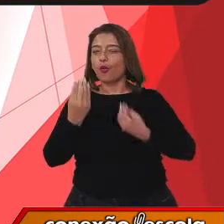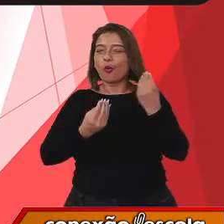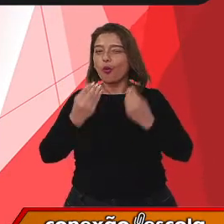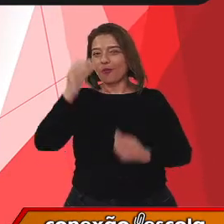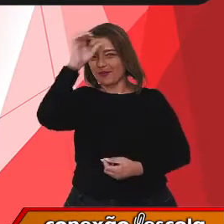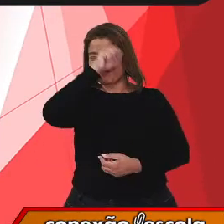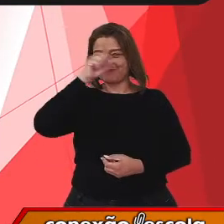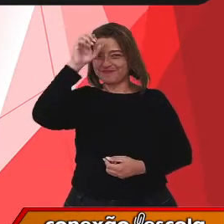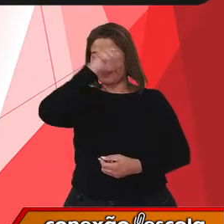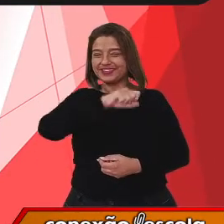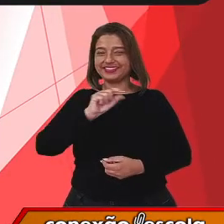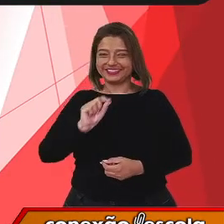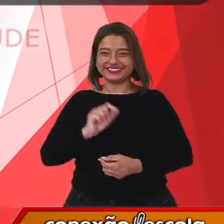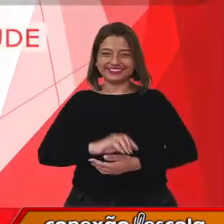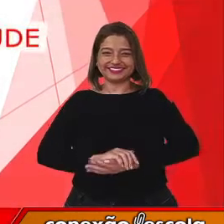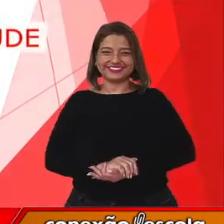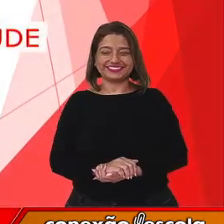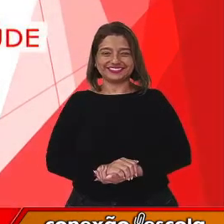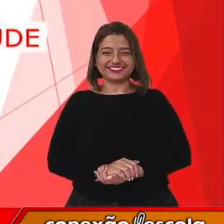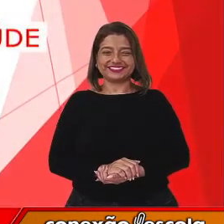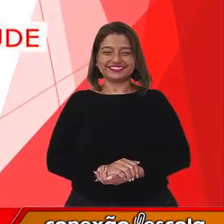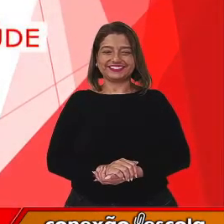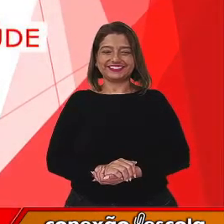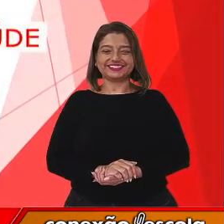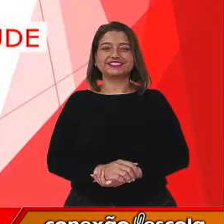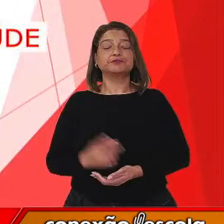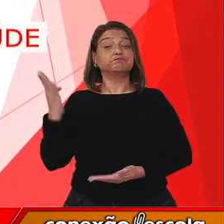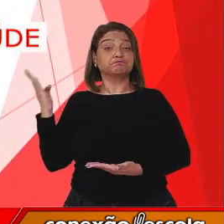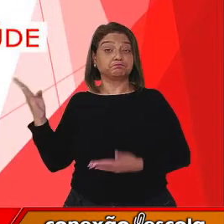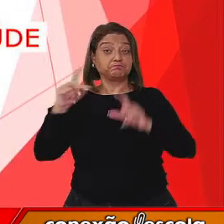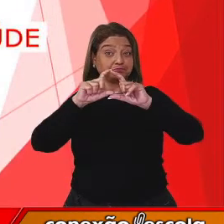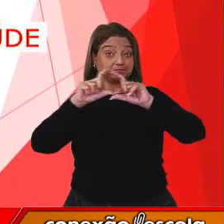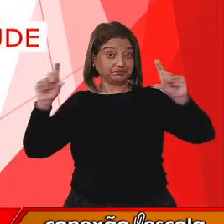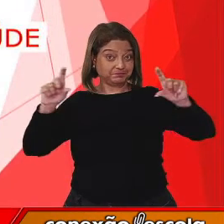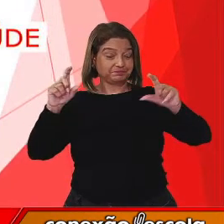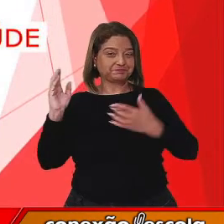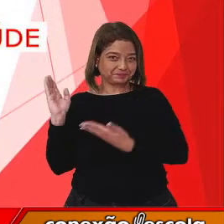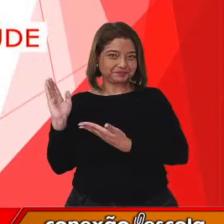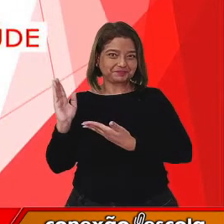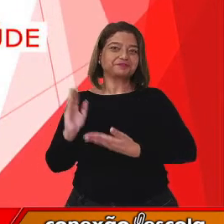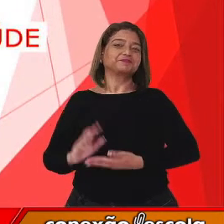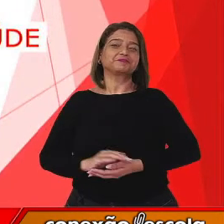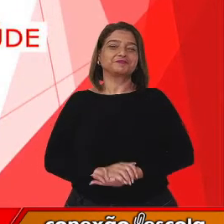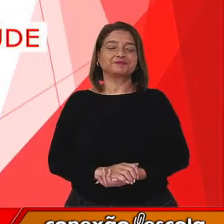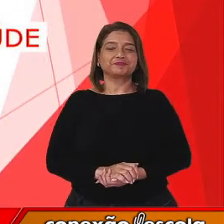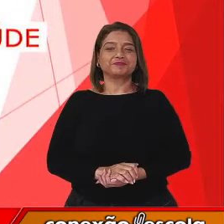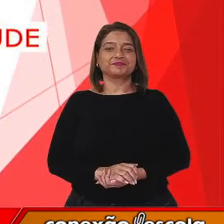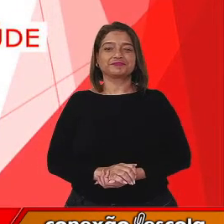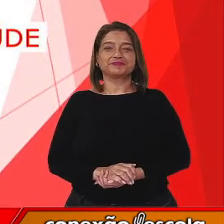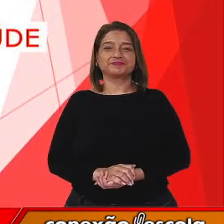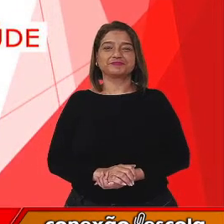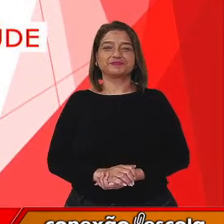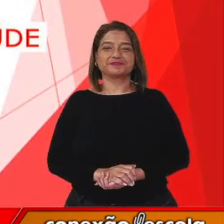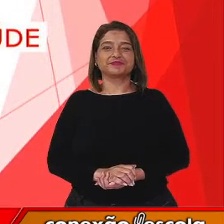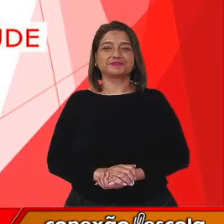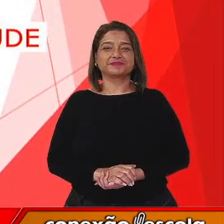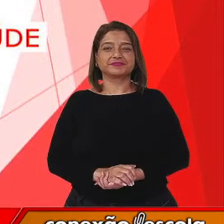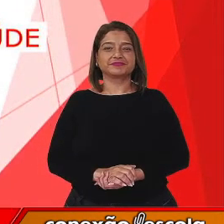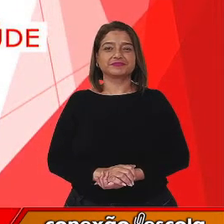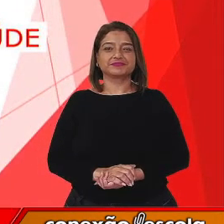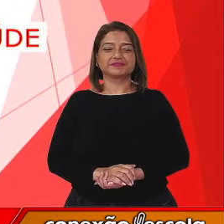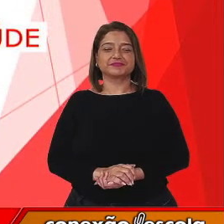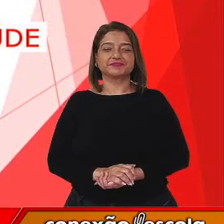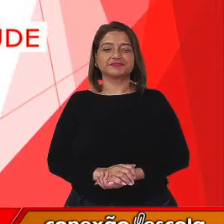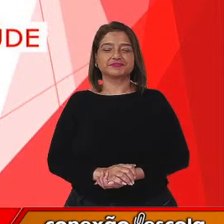saber um pouquinho sobre o health living. Wellness is defined as a state of good health, physical,